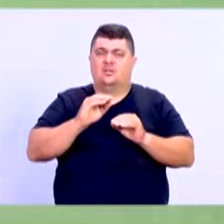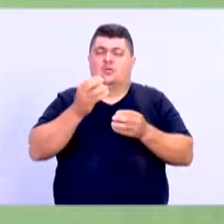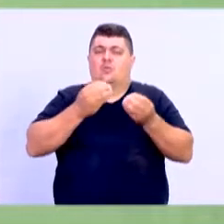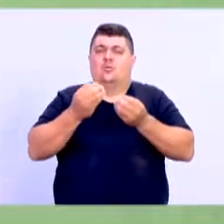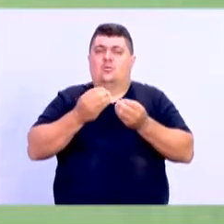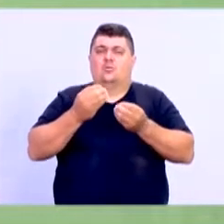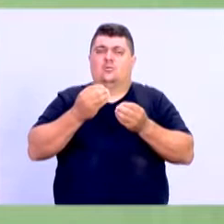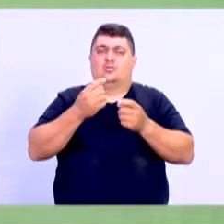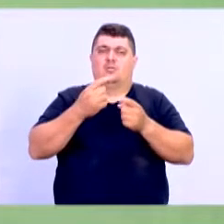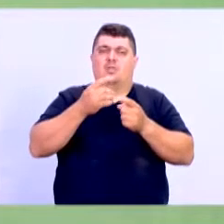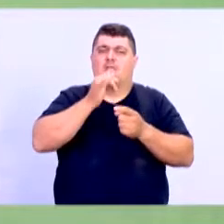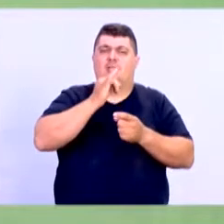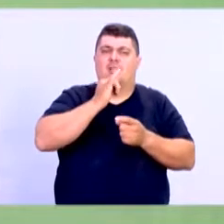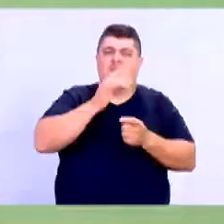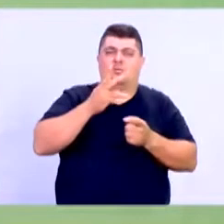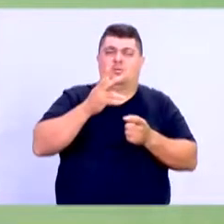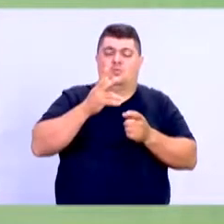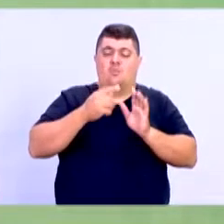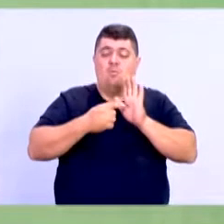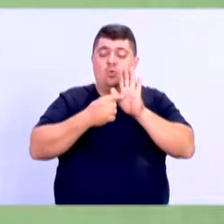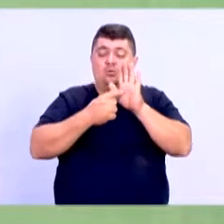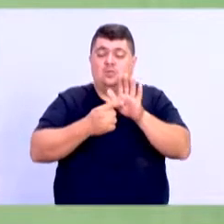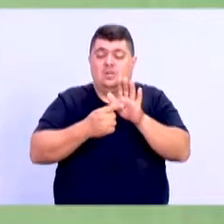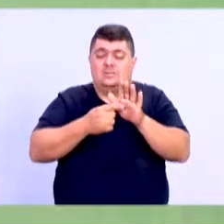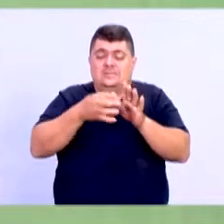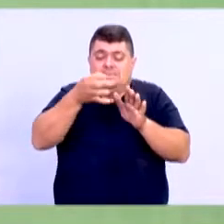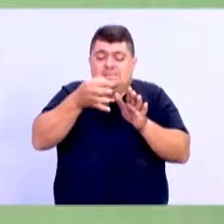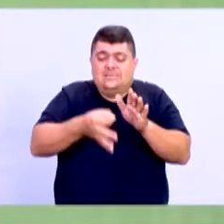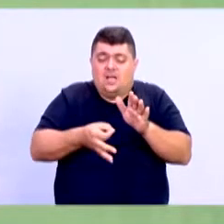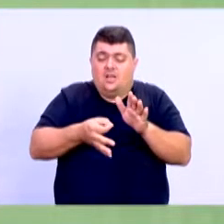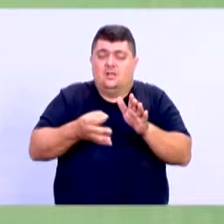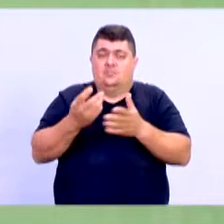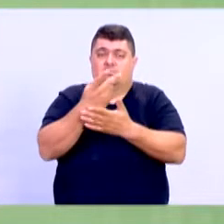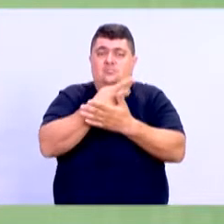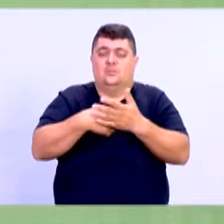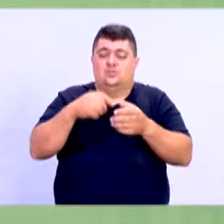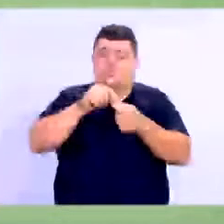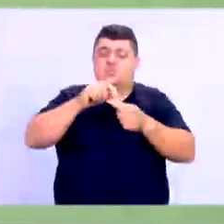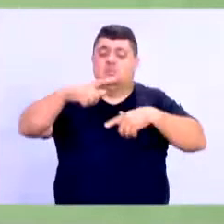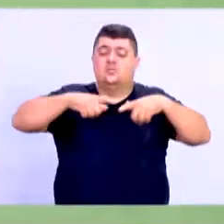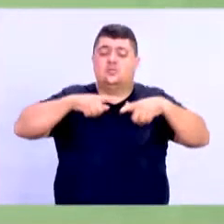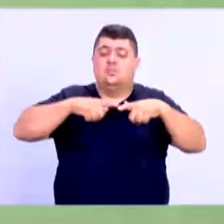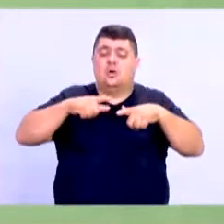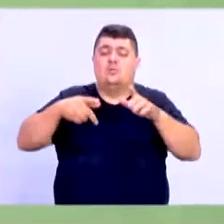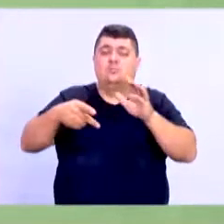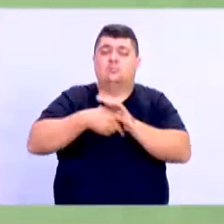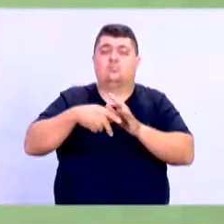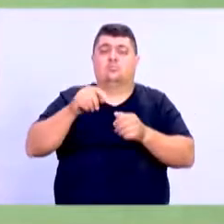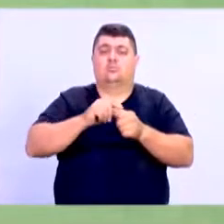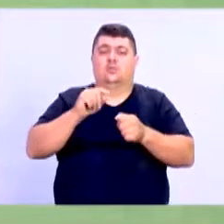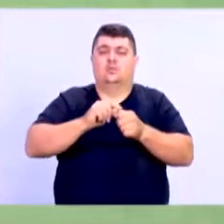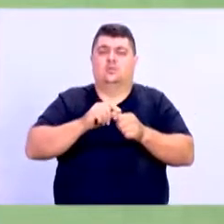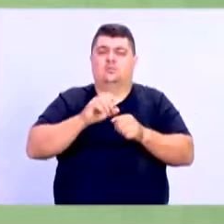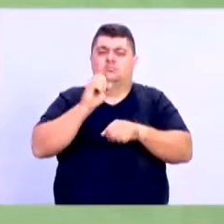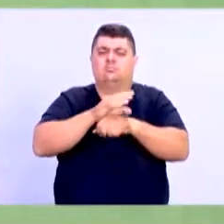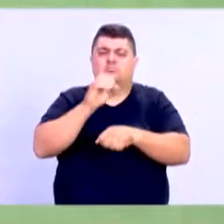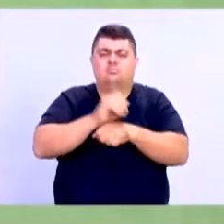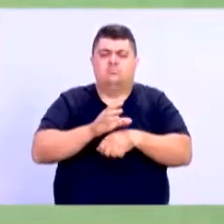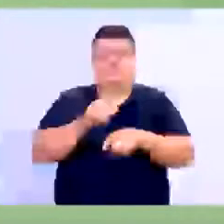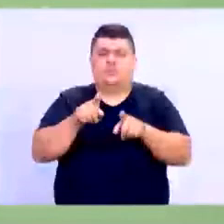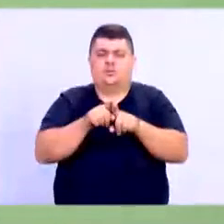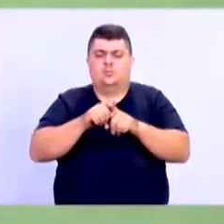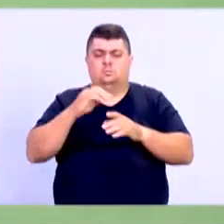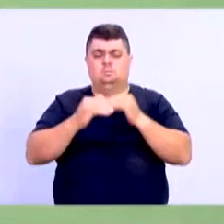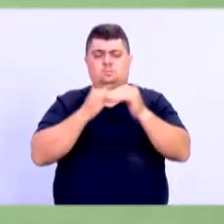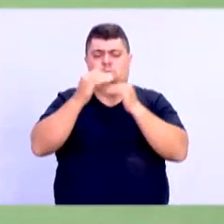para desenhar as atividades que as pessoas irão realizar na empresa, orientar, acompanhar o seu